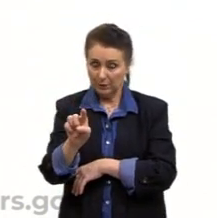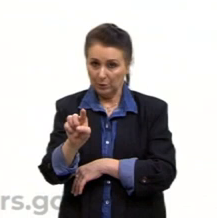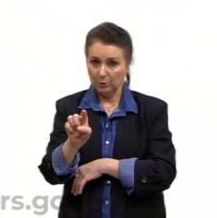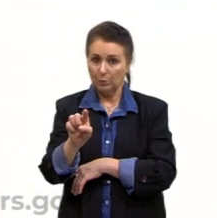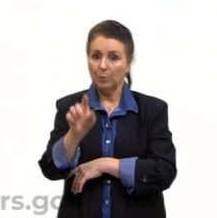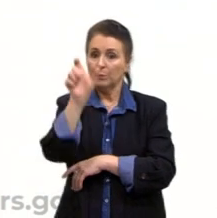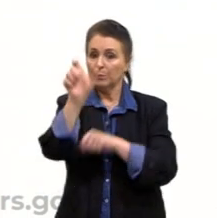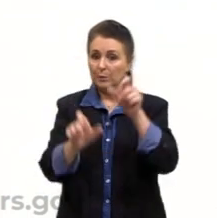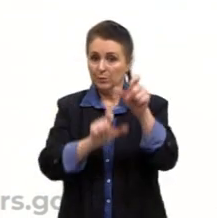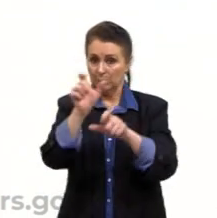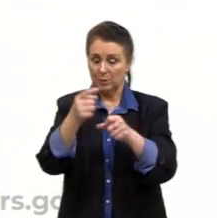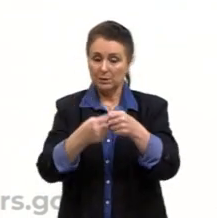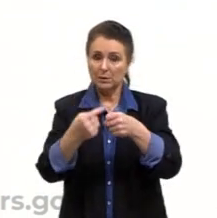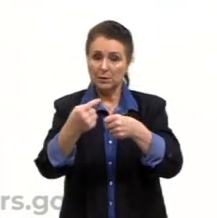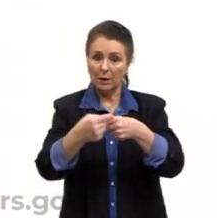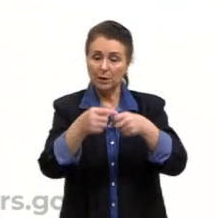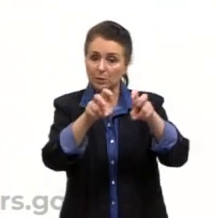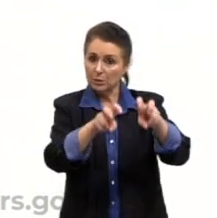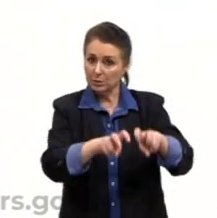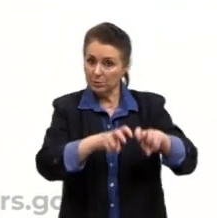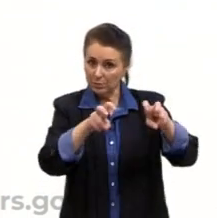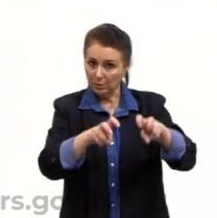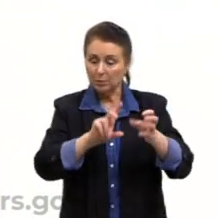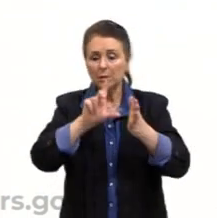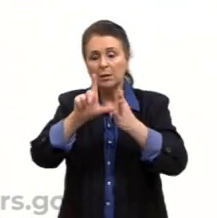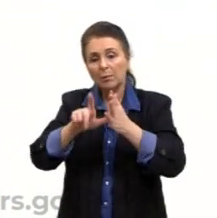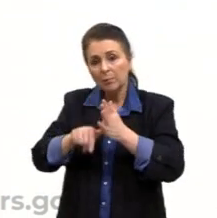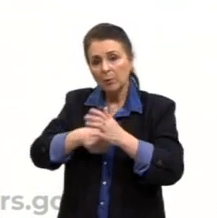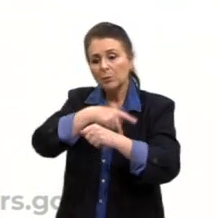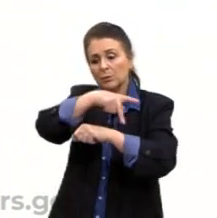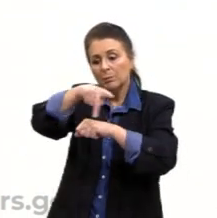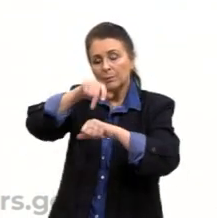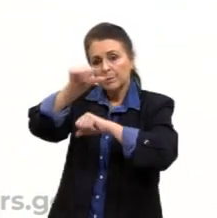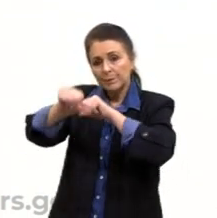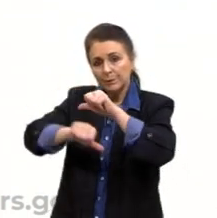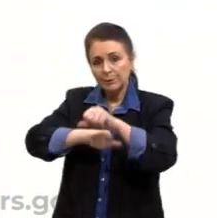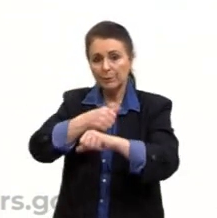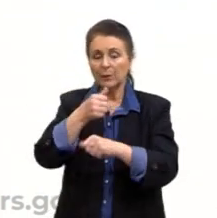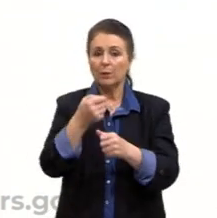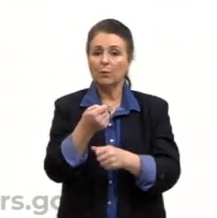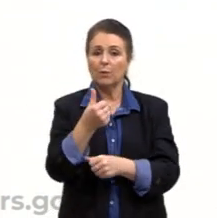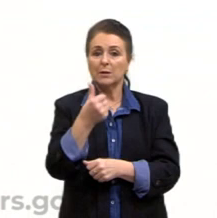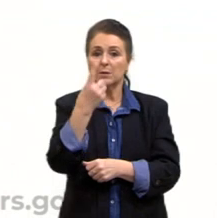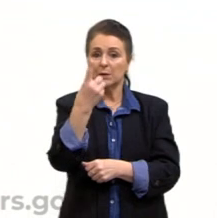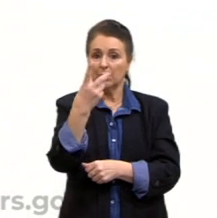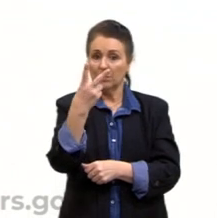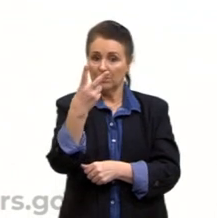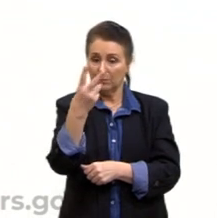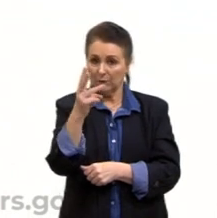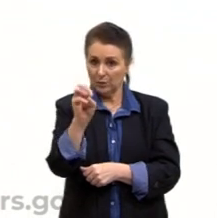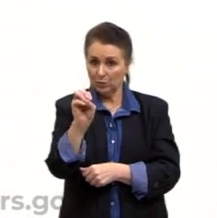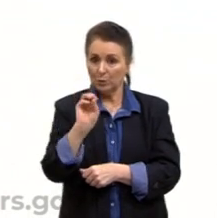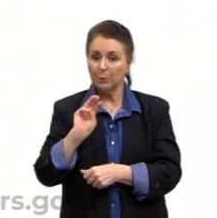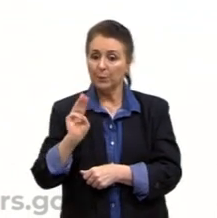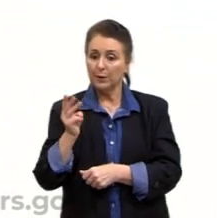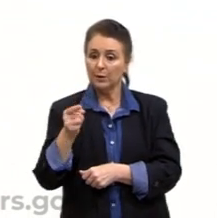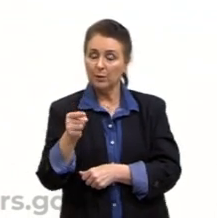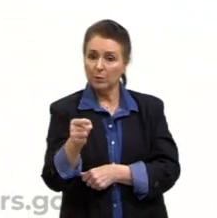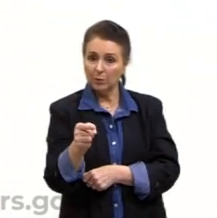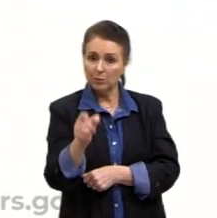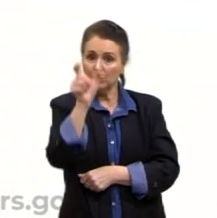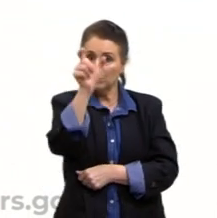interior. Desde então, o país mudou. Quase 120 milhões de pessoas a mais passaram a viver